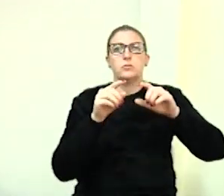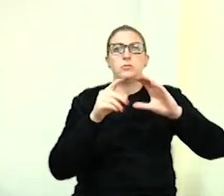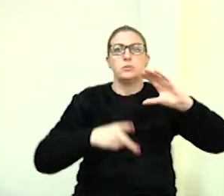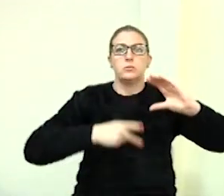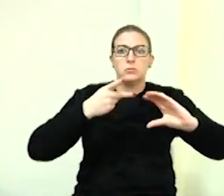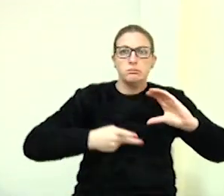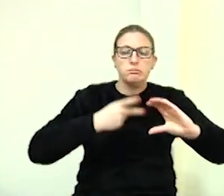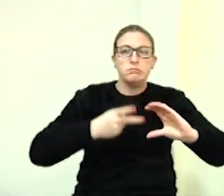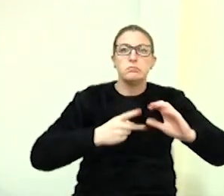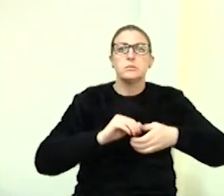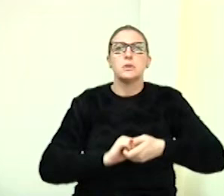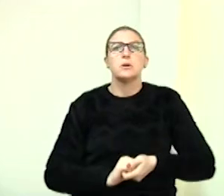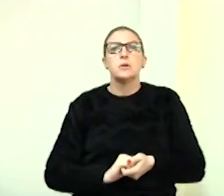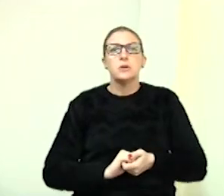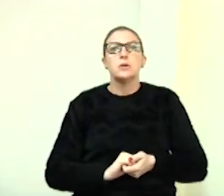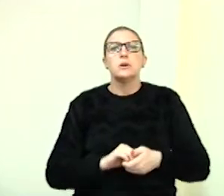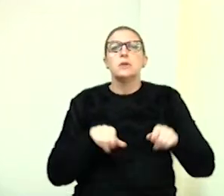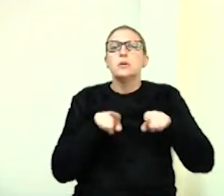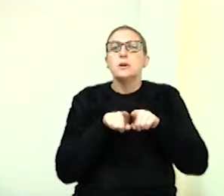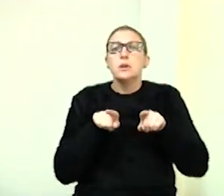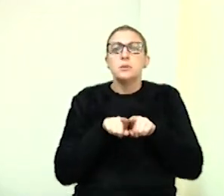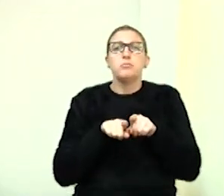e no entendimento